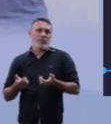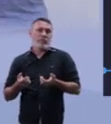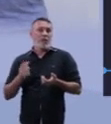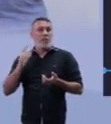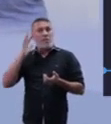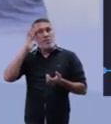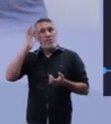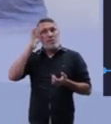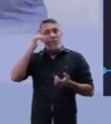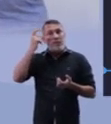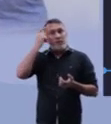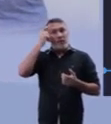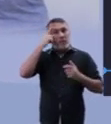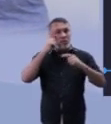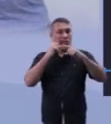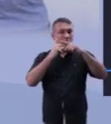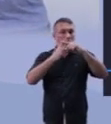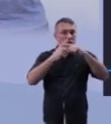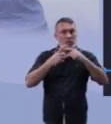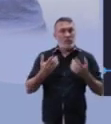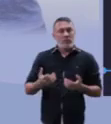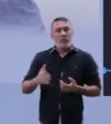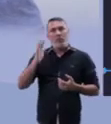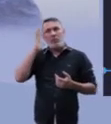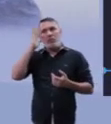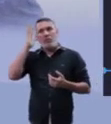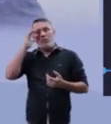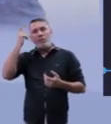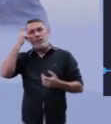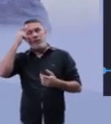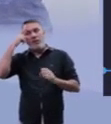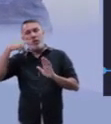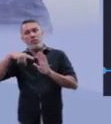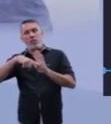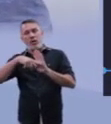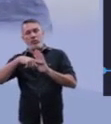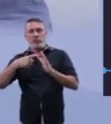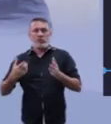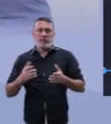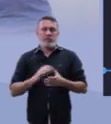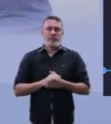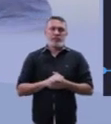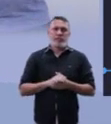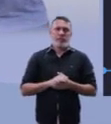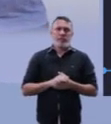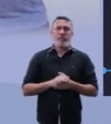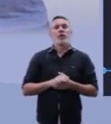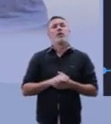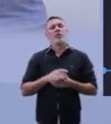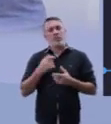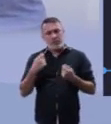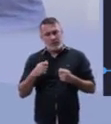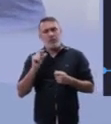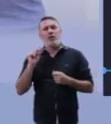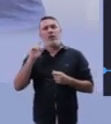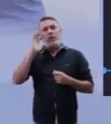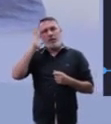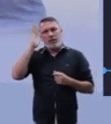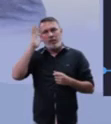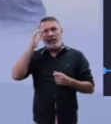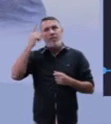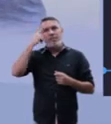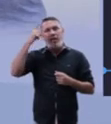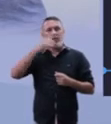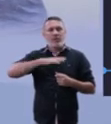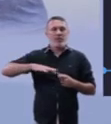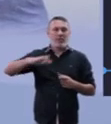manipulação, seja ela no seu pensamento positiva, seja ela no seu pensamento negativo. Ok? Então são essas ideias que deveria